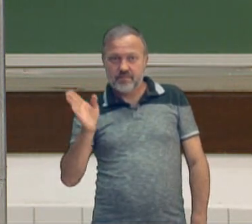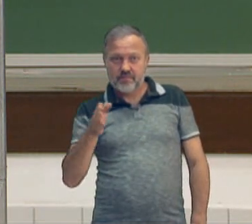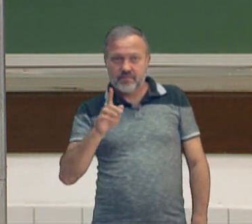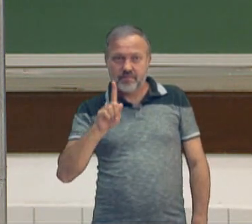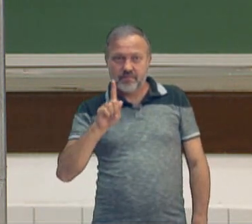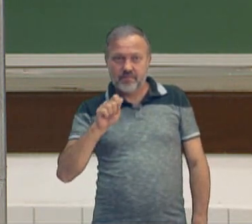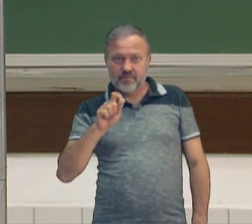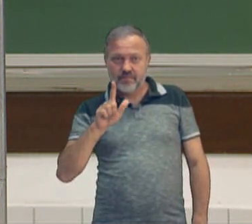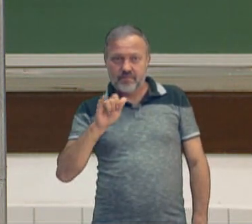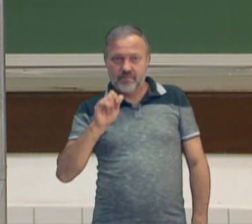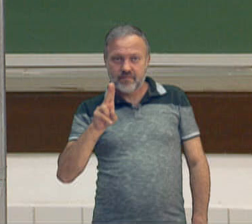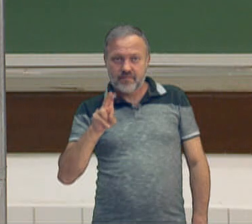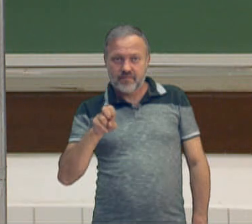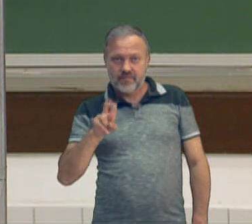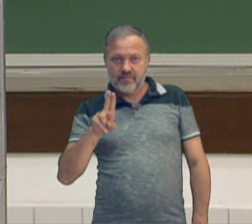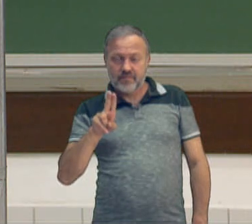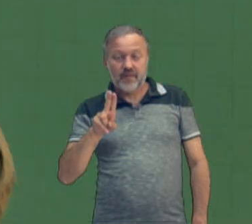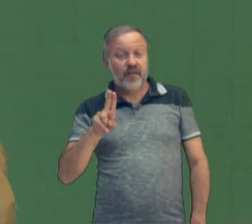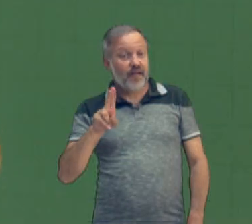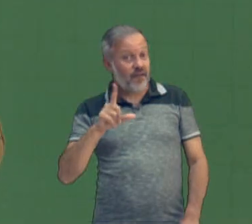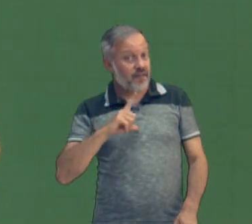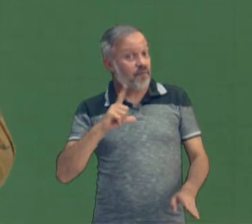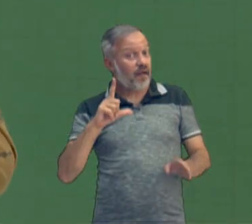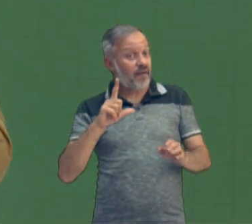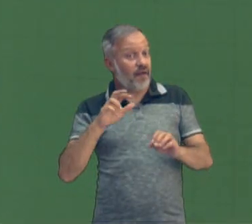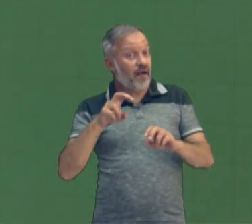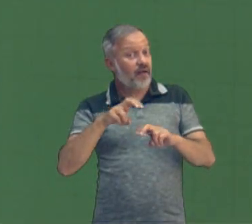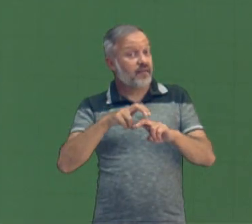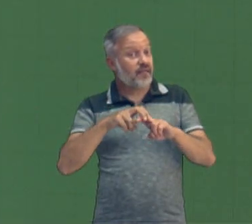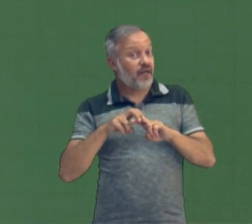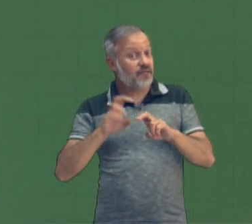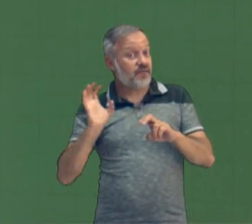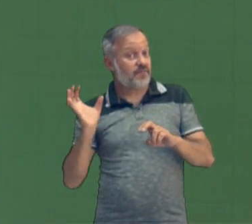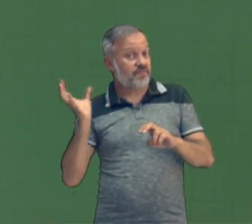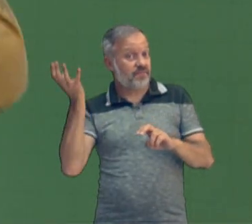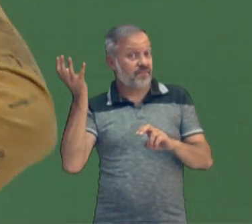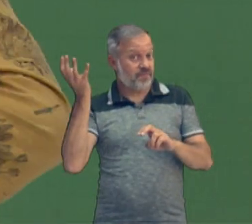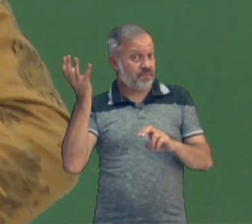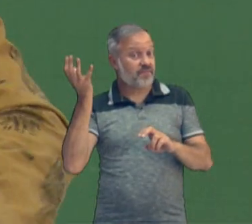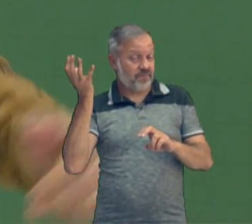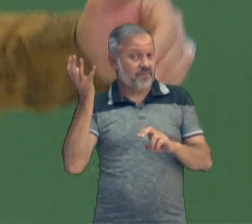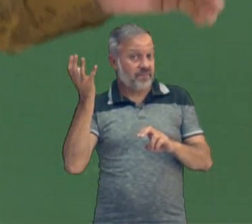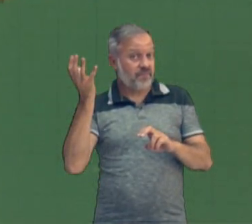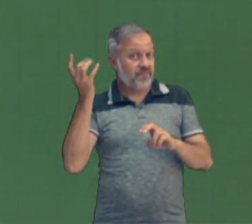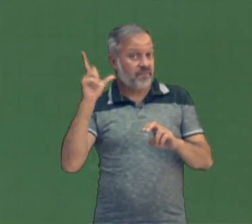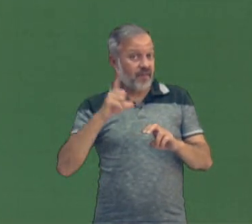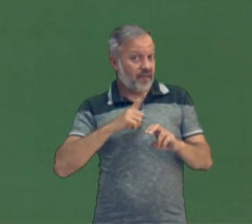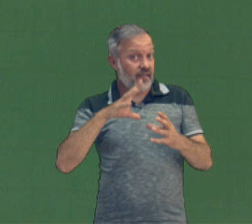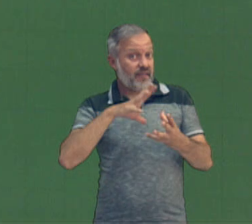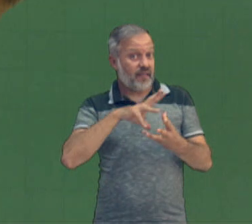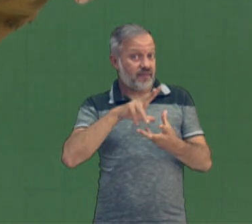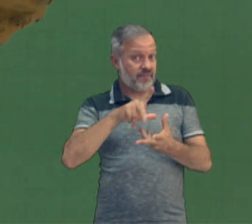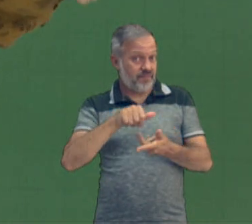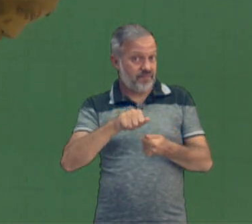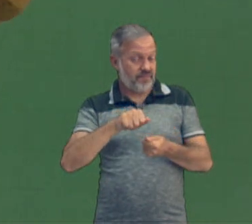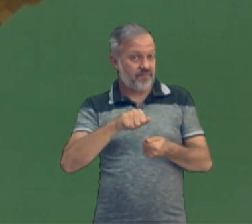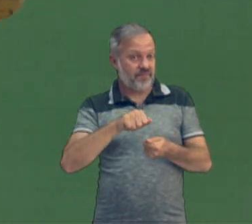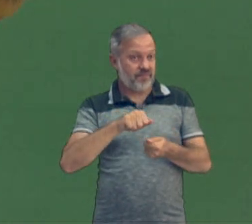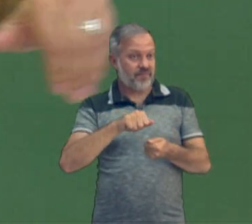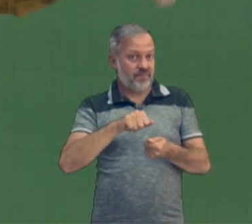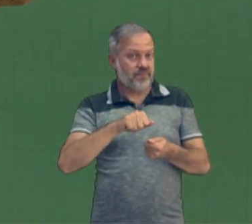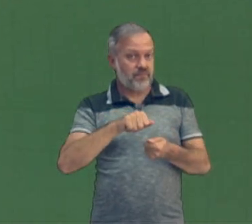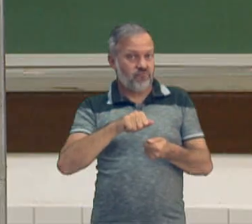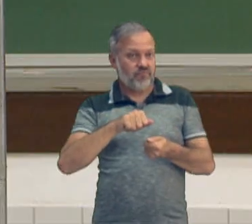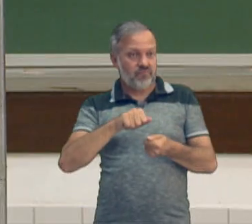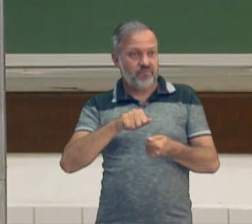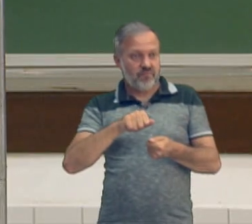este também código. Ação e reação, causa e efeito. É uma das leis inexoráveis do universo que já estava presente nessa